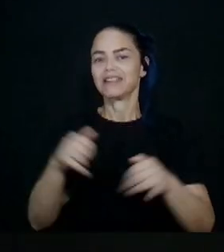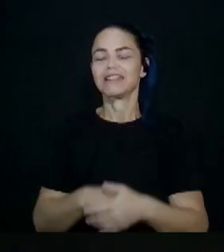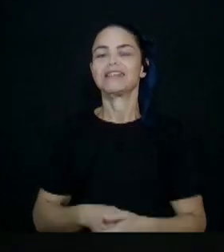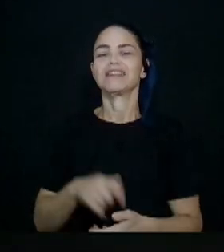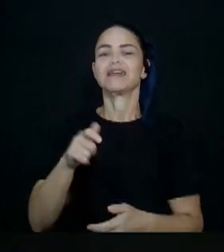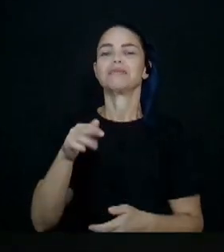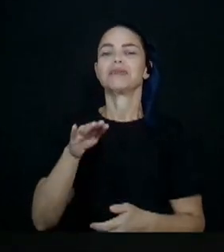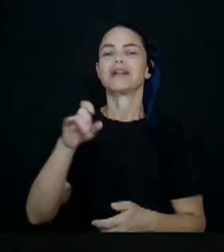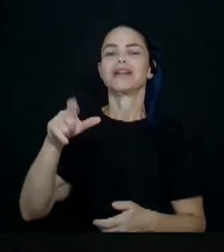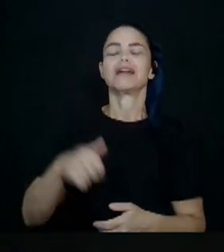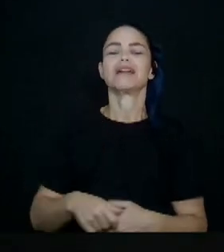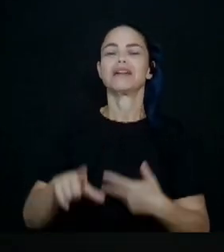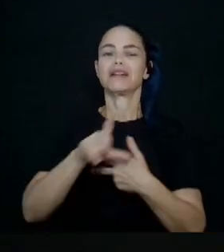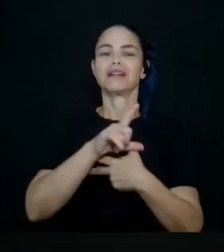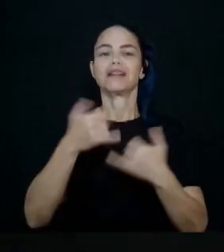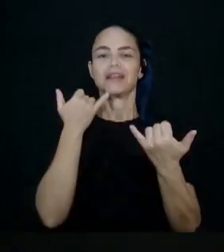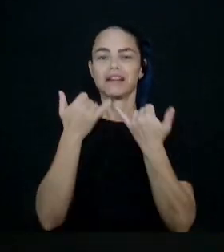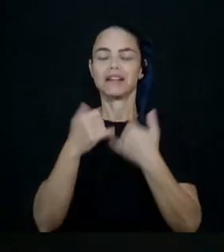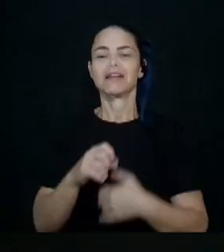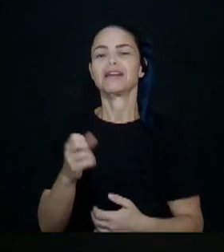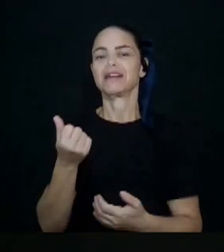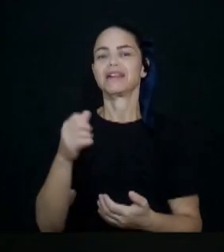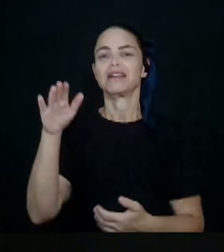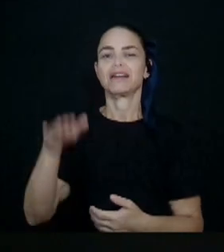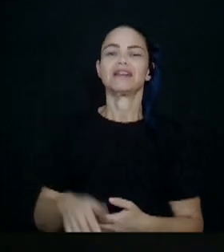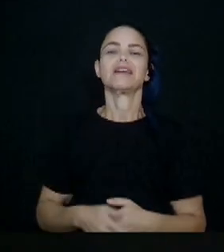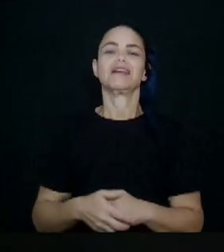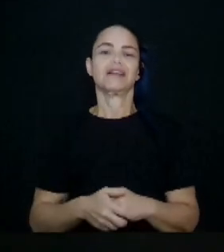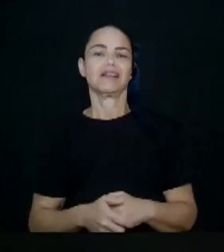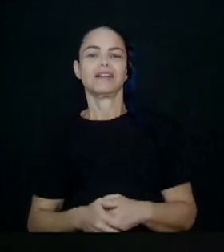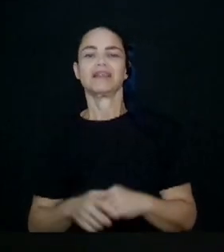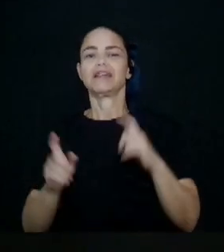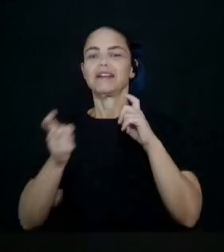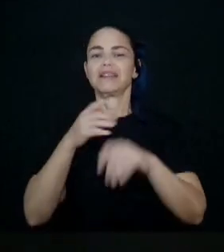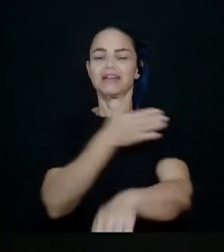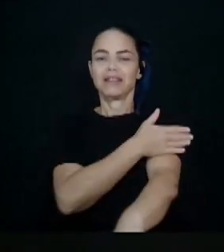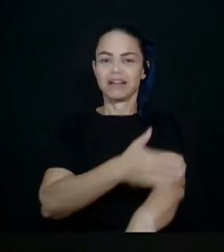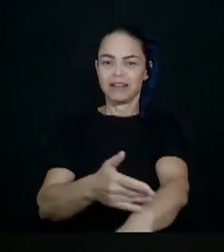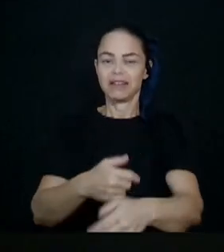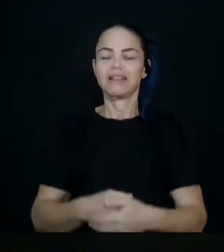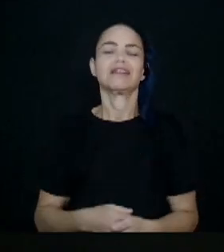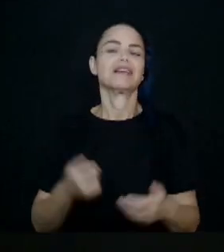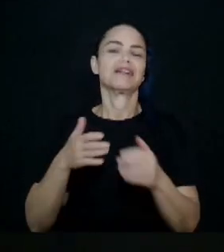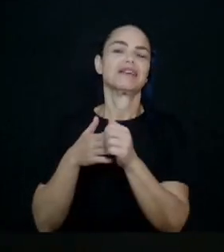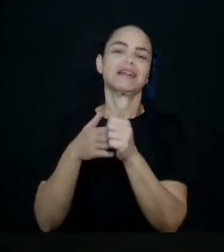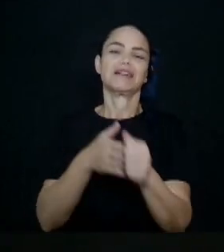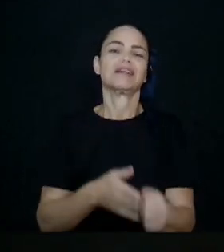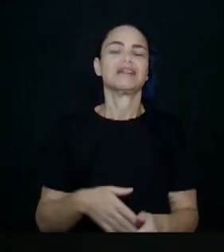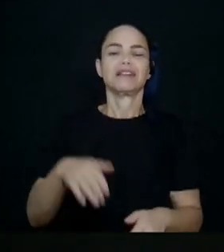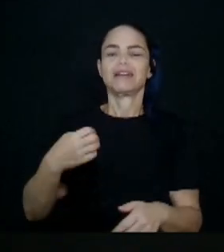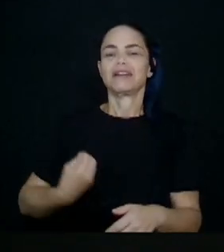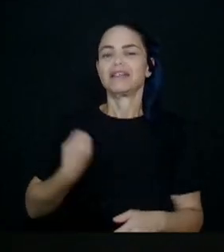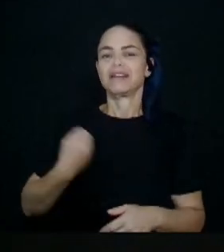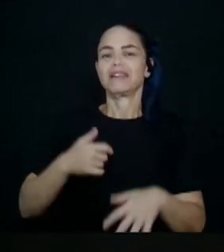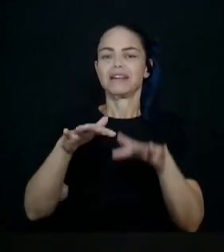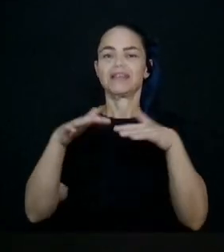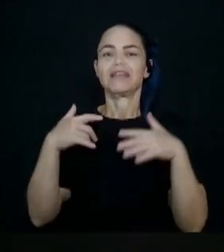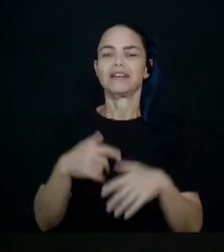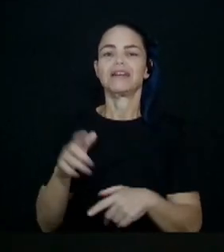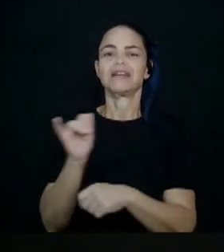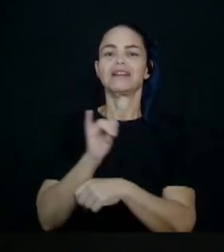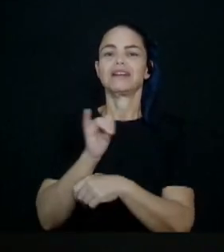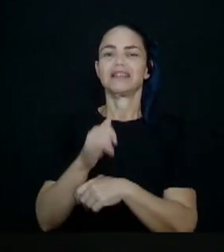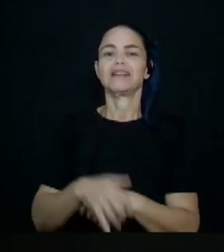do Legislativo. Às 6 da tarde temos a reunião ordinária. Você pode acompanhar presencialmente no plenário, pelo YouTube da TV Câmara